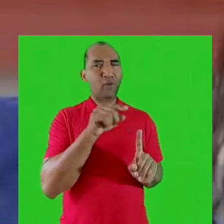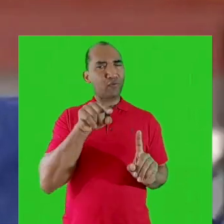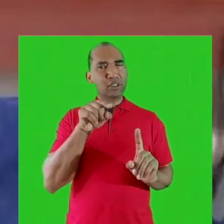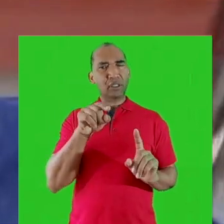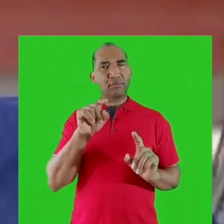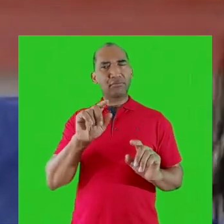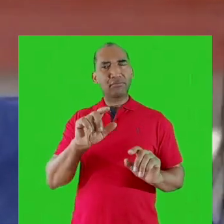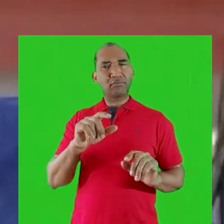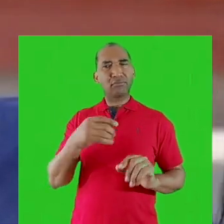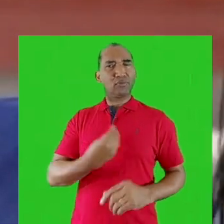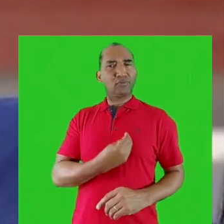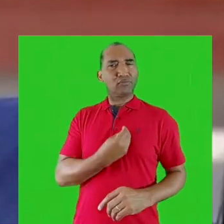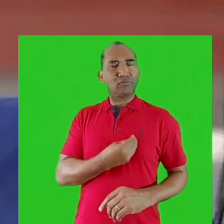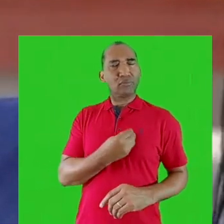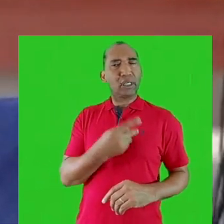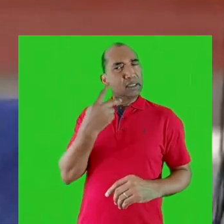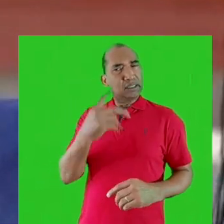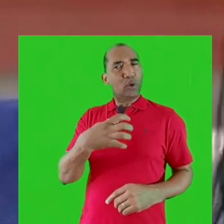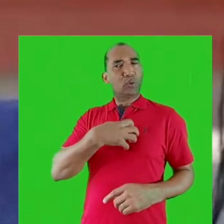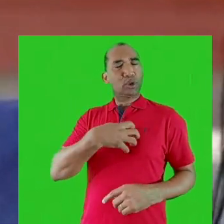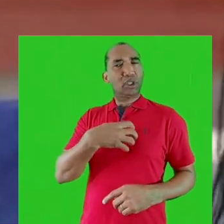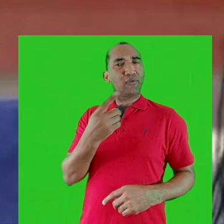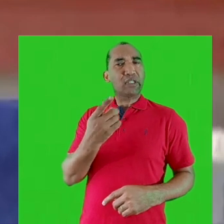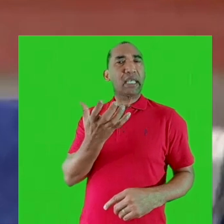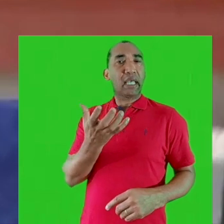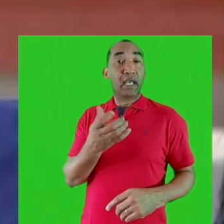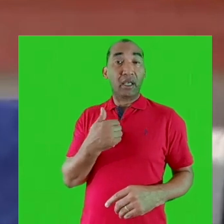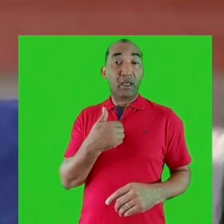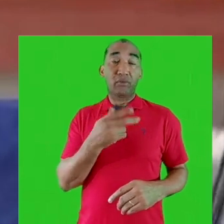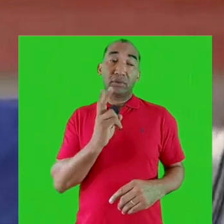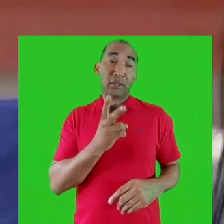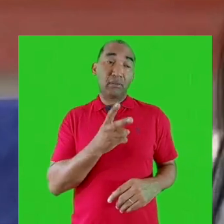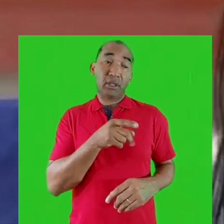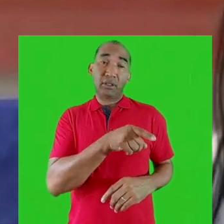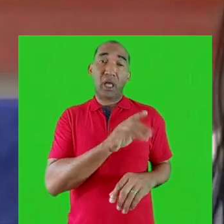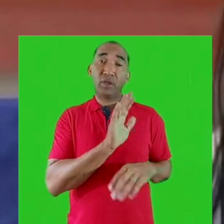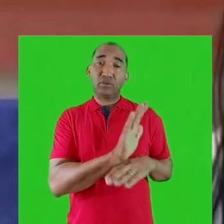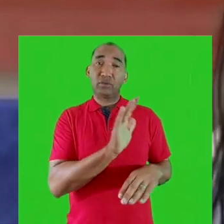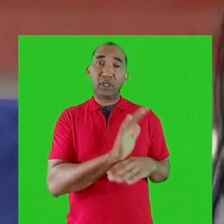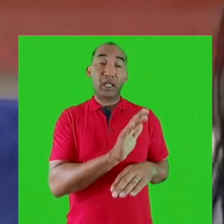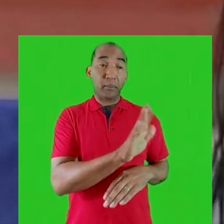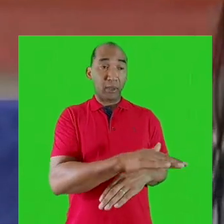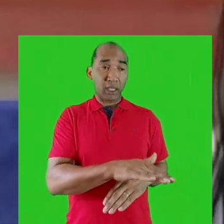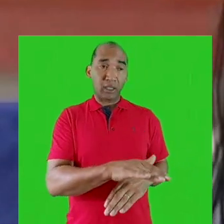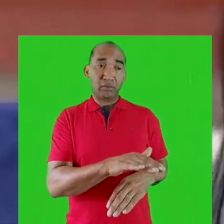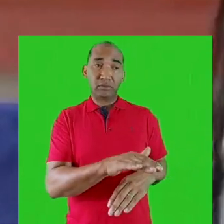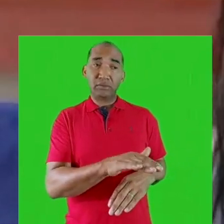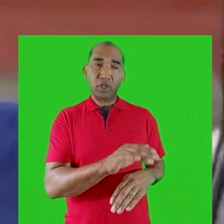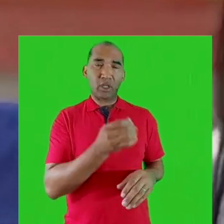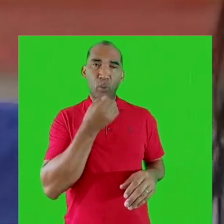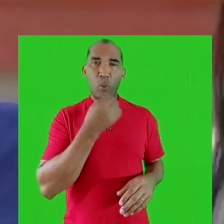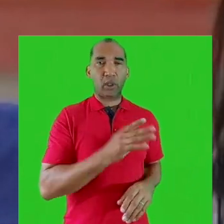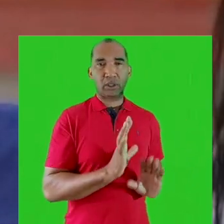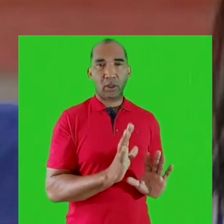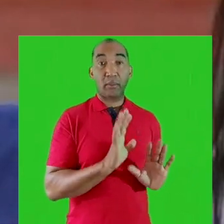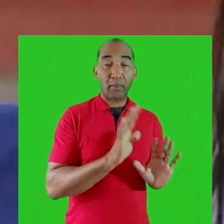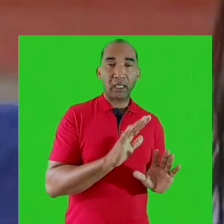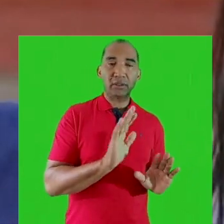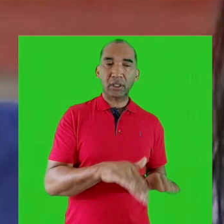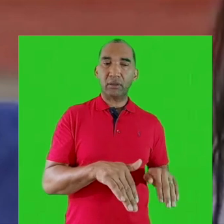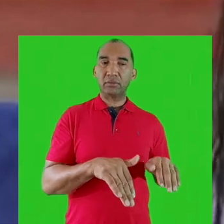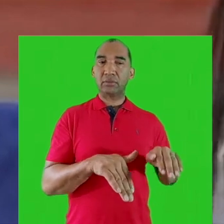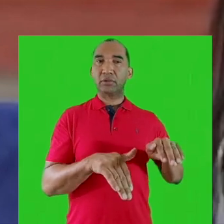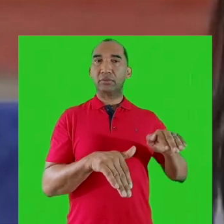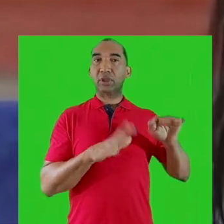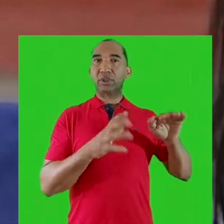você quer. E eu sempre ajudei ele nesse ponto. Como quando ele era muito pequeno, não, que eu não ia chegar a isso para dizer